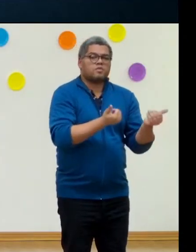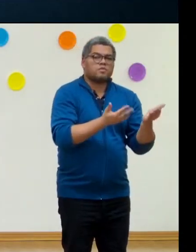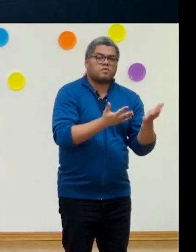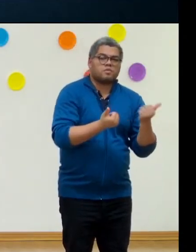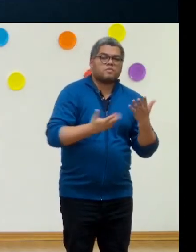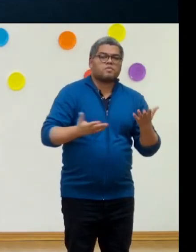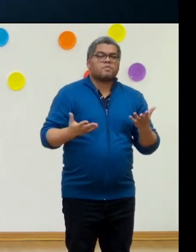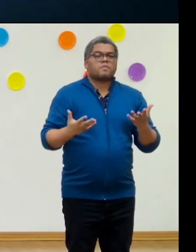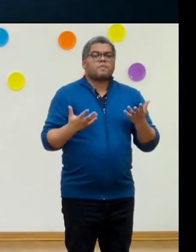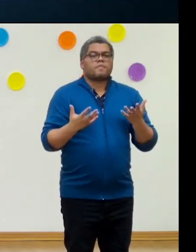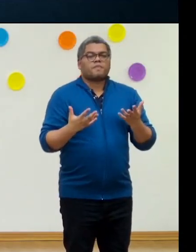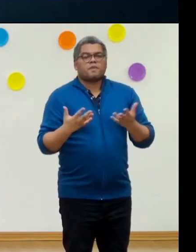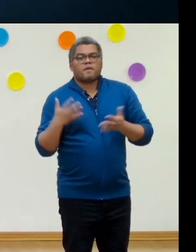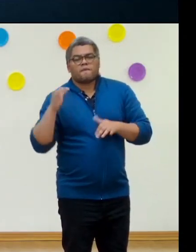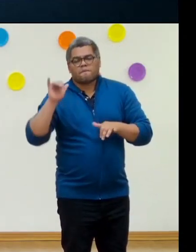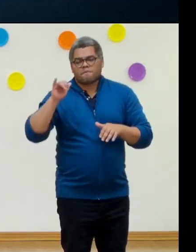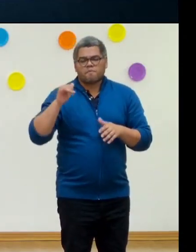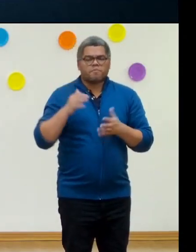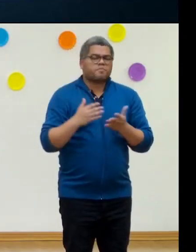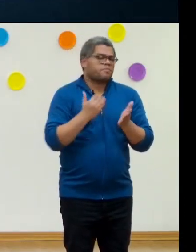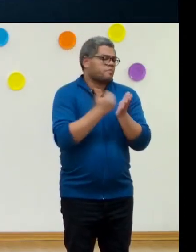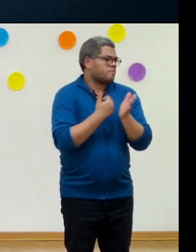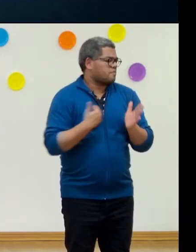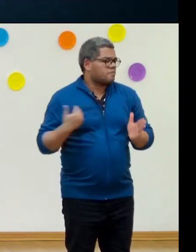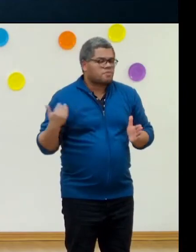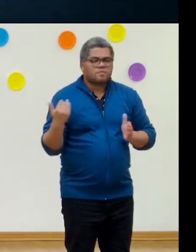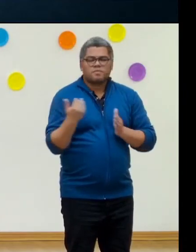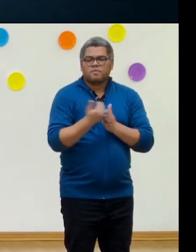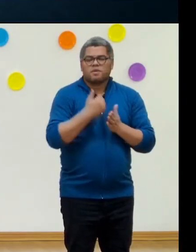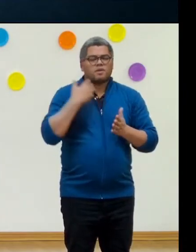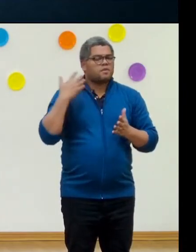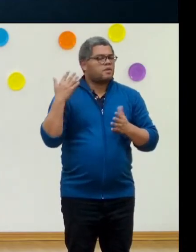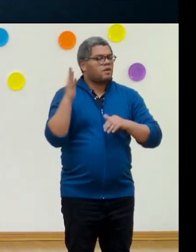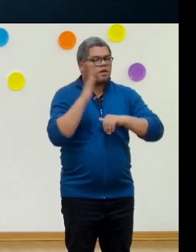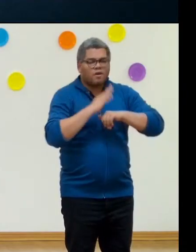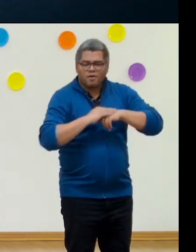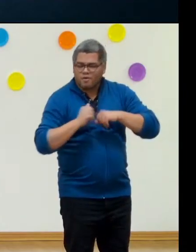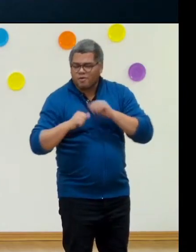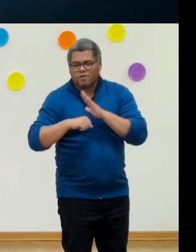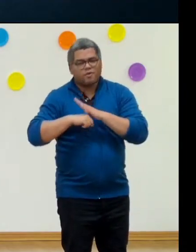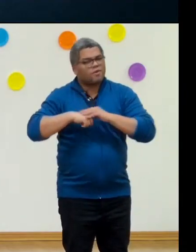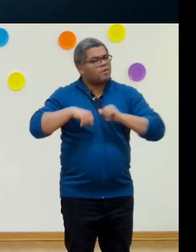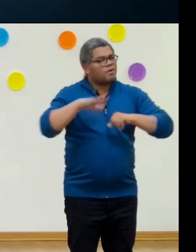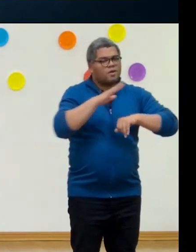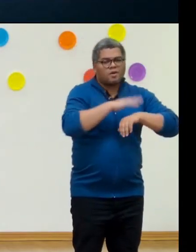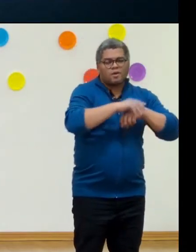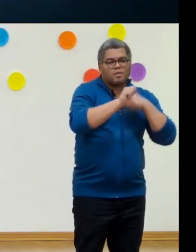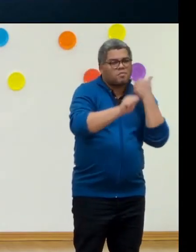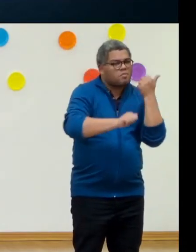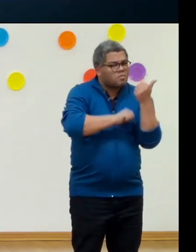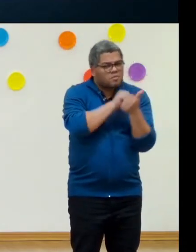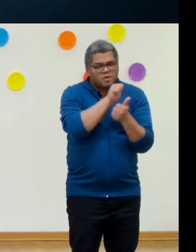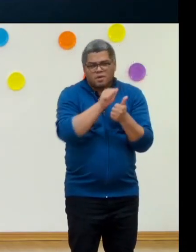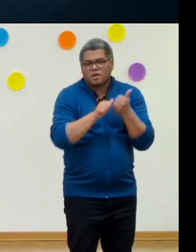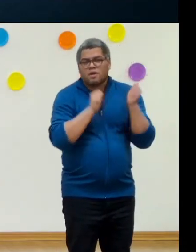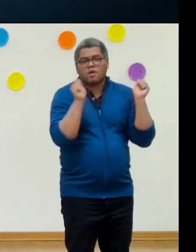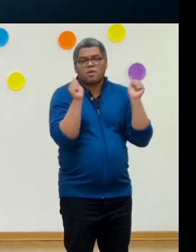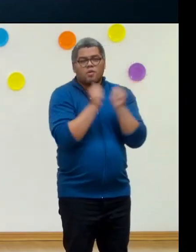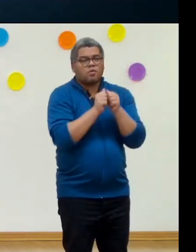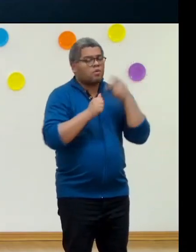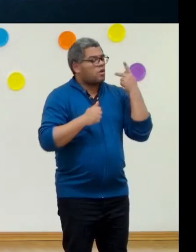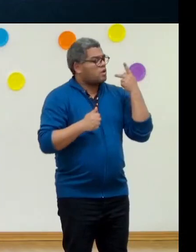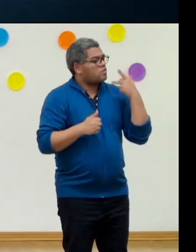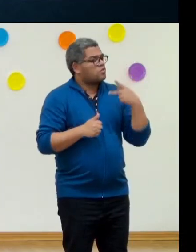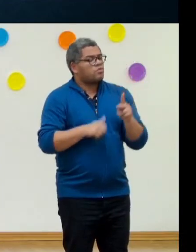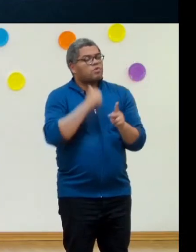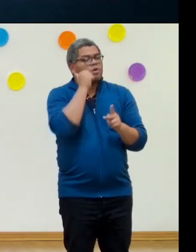Em todo tempo, embriaga-se sempre com as suas carícias. Com a tua mulher, com o